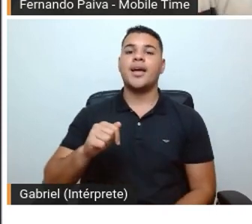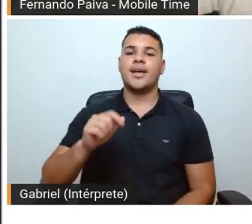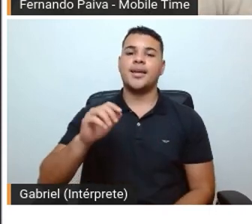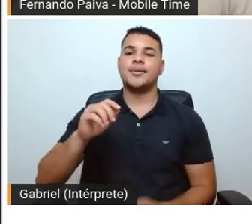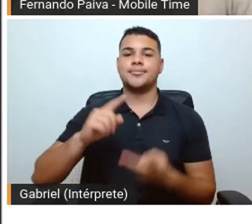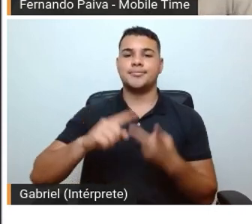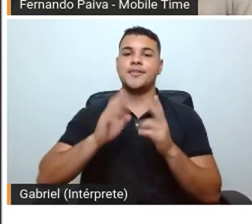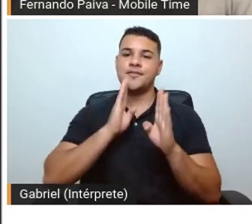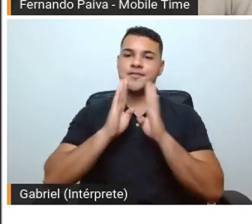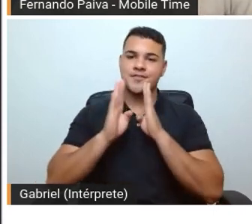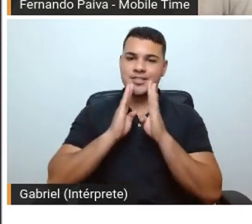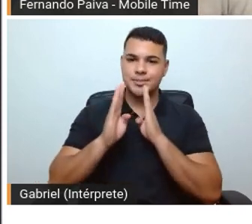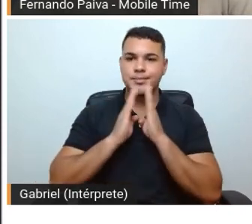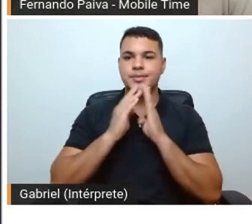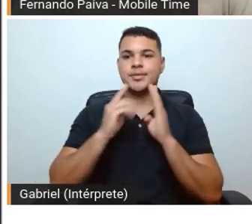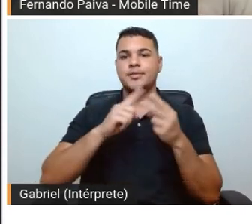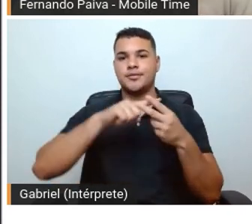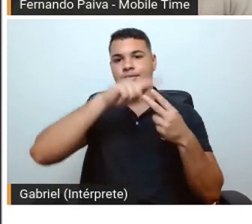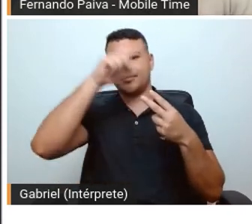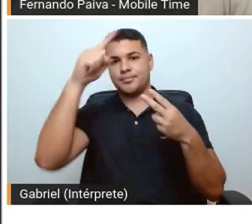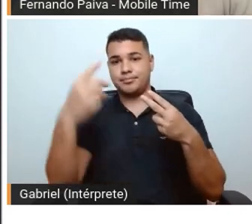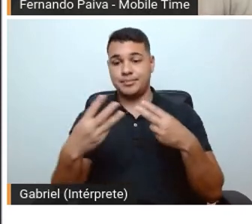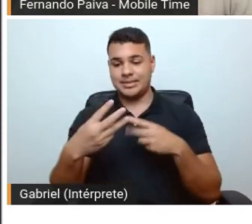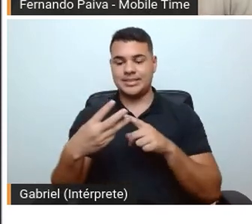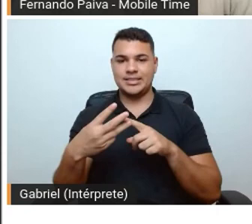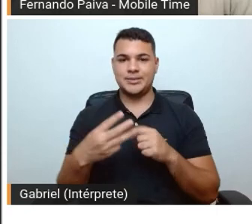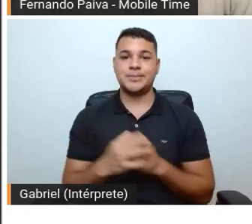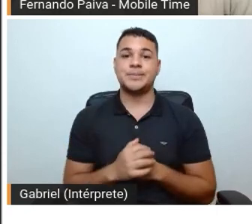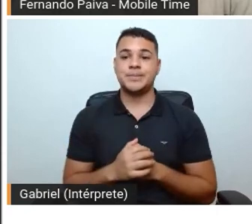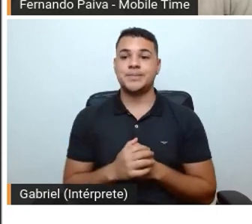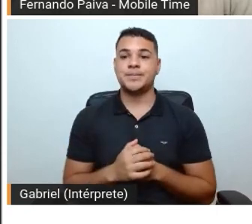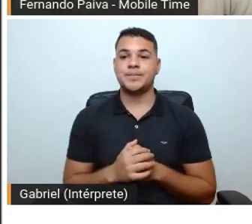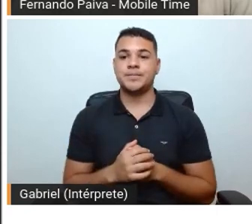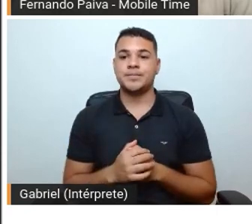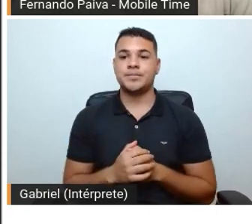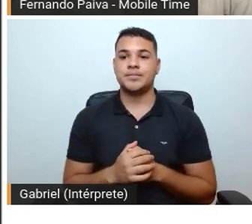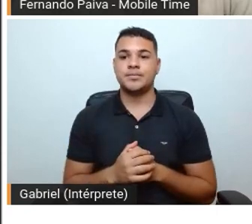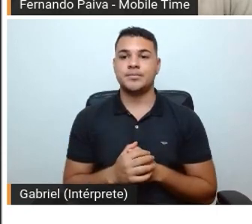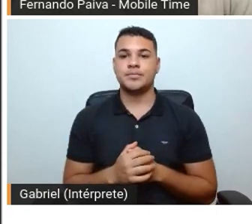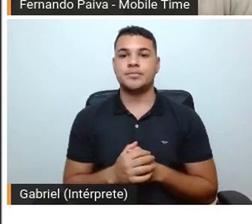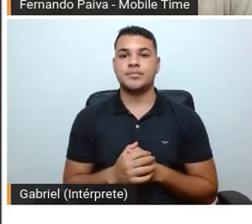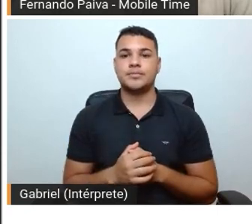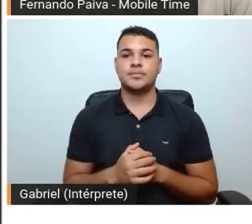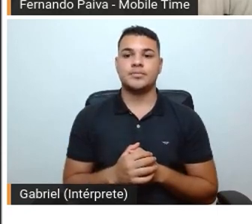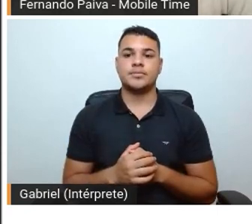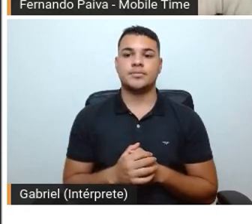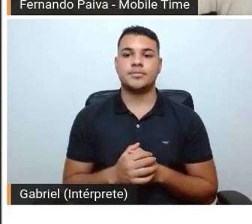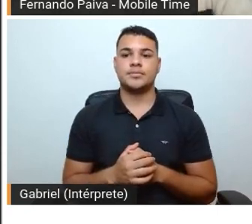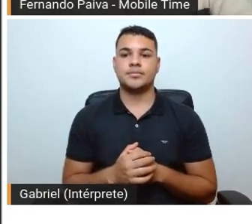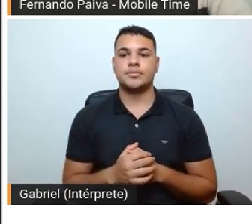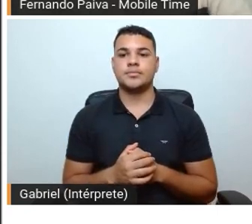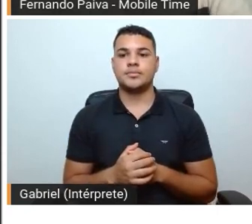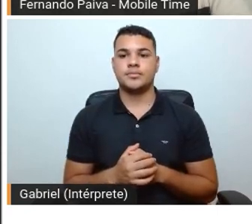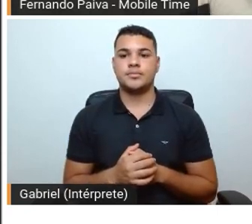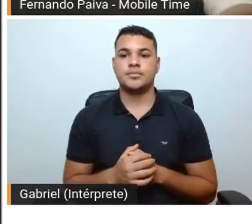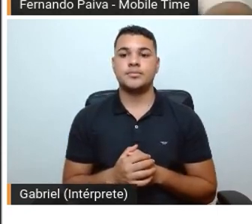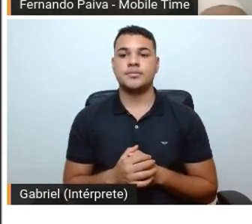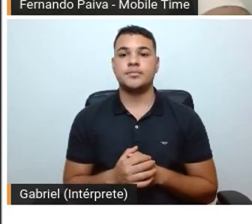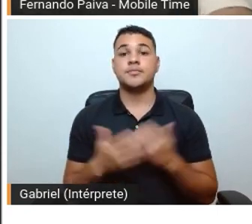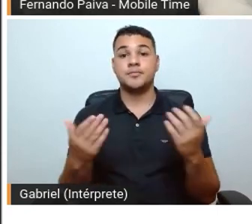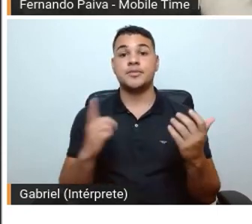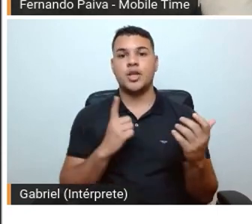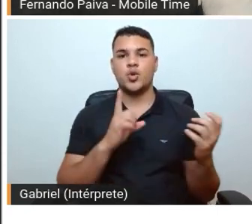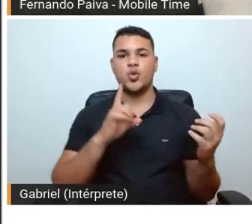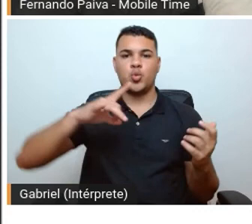antes estavam no primeiro como eu mais bom e que uma última último slide